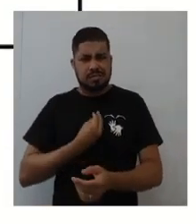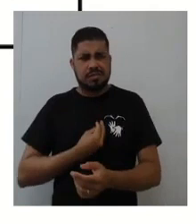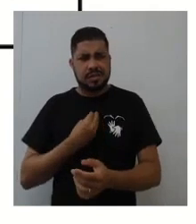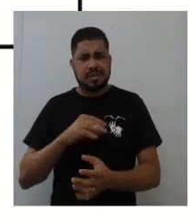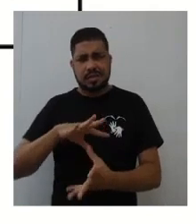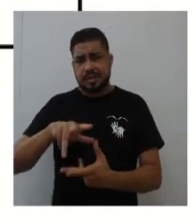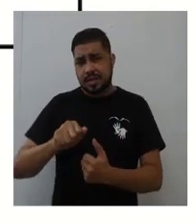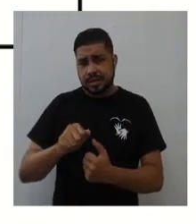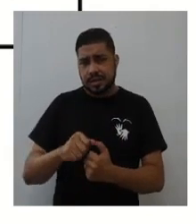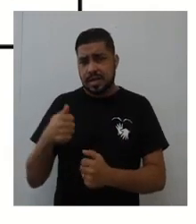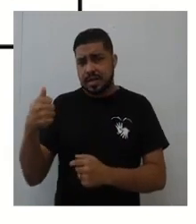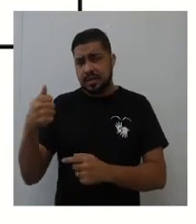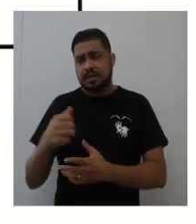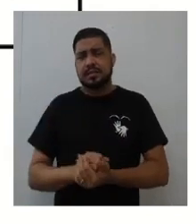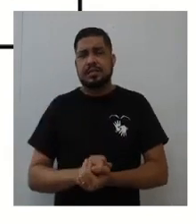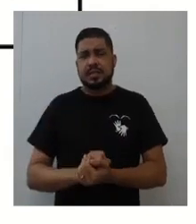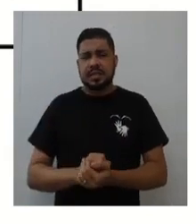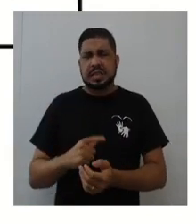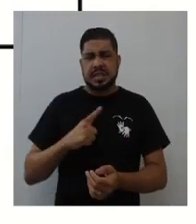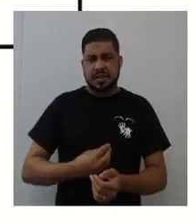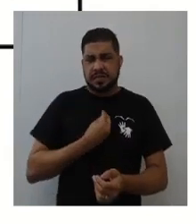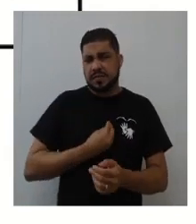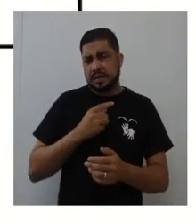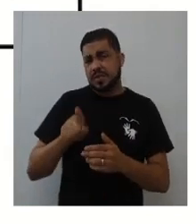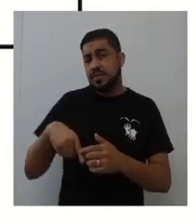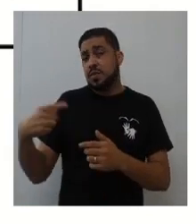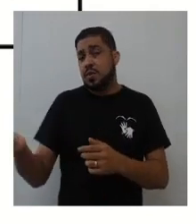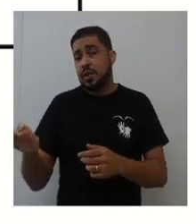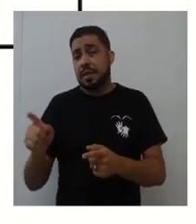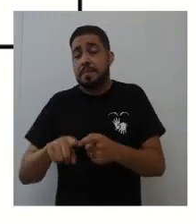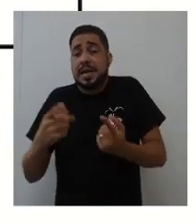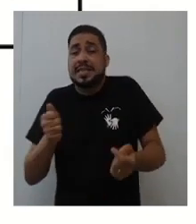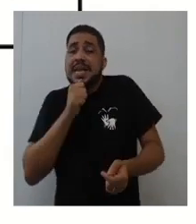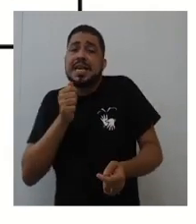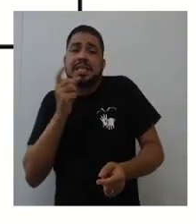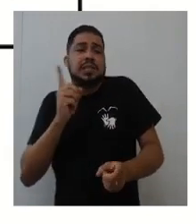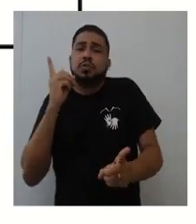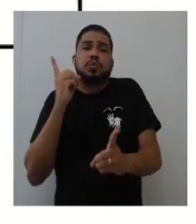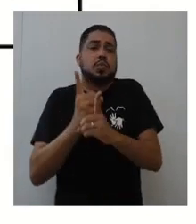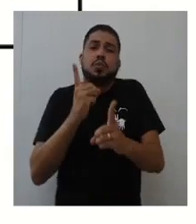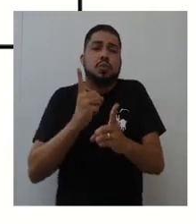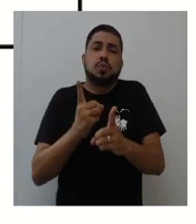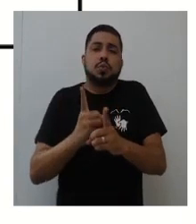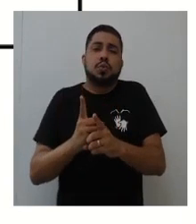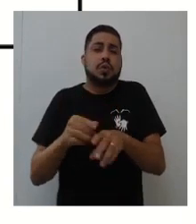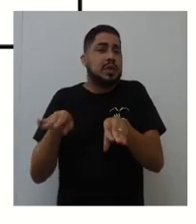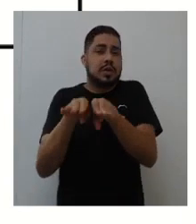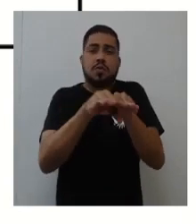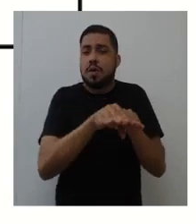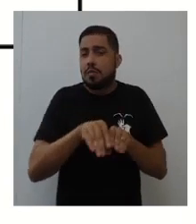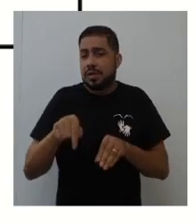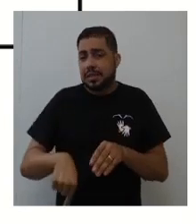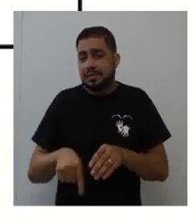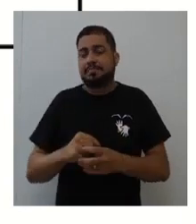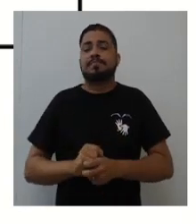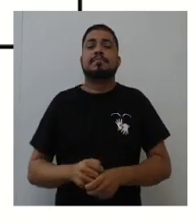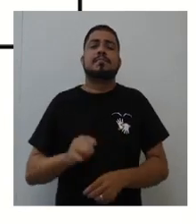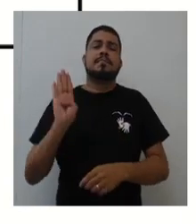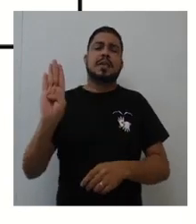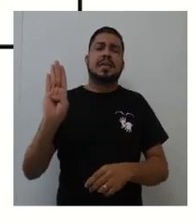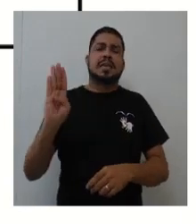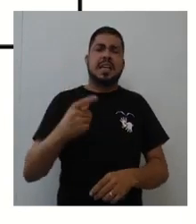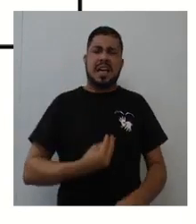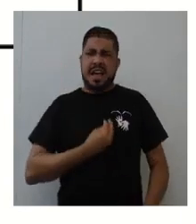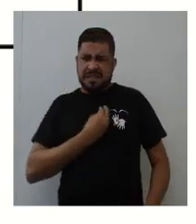Terra? Letra A. Há vida fora da Terra, mas ainda não foram encontrados seres como o do nosso planeta. Letra B. Há